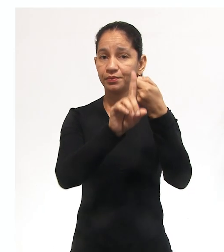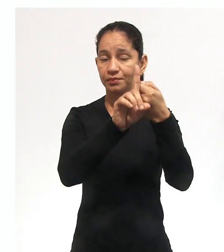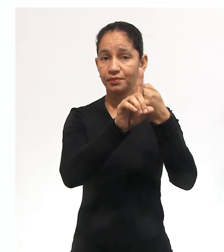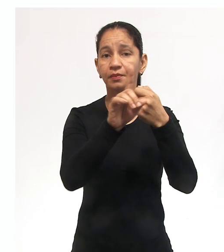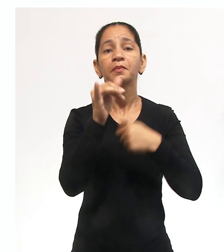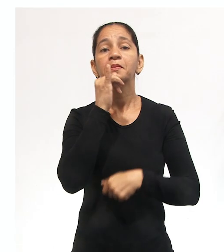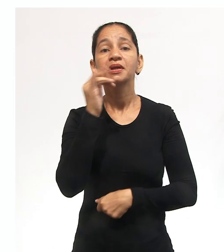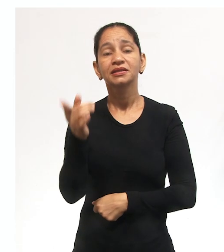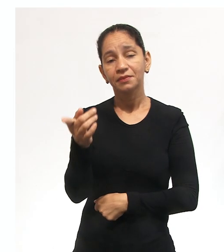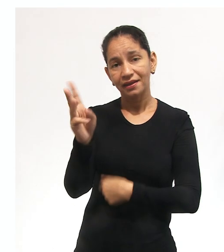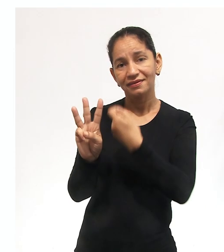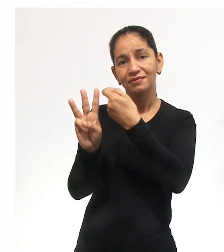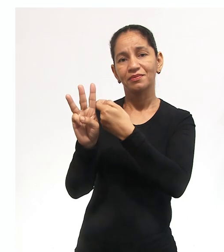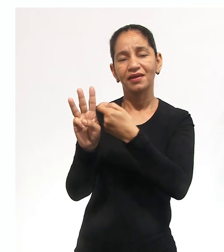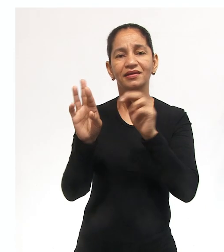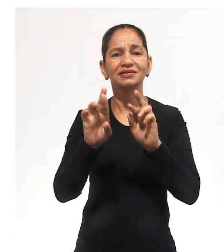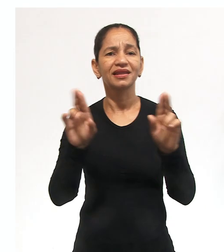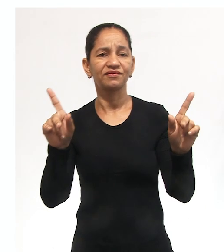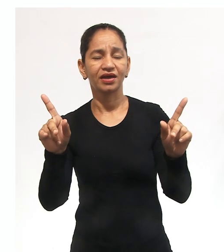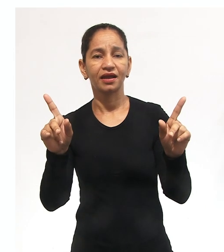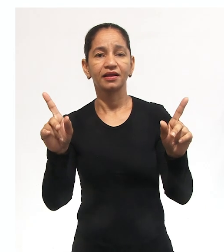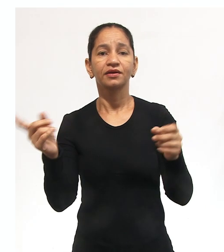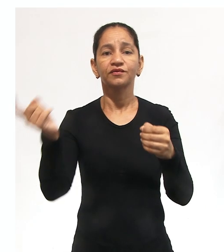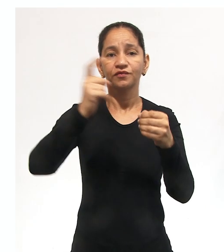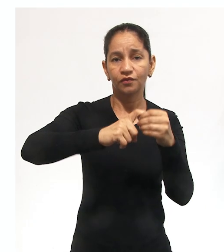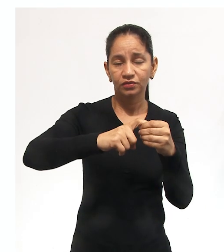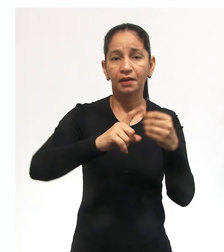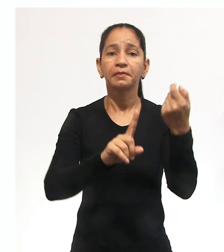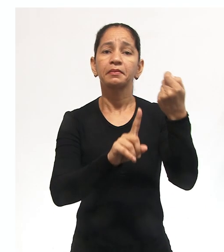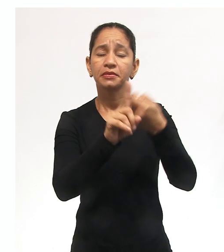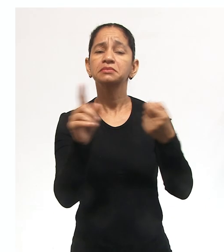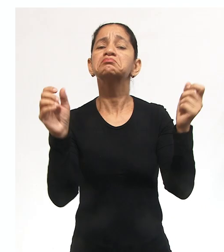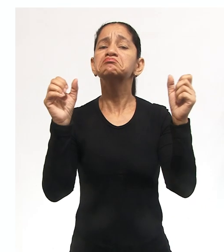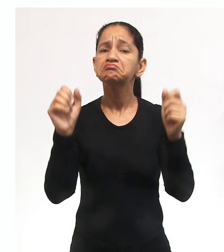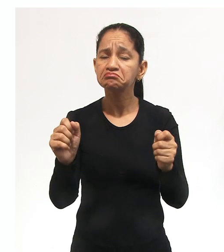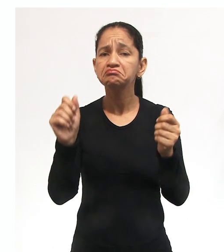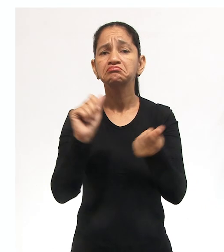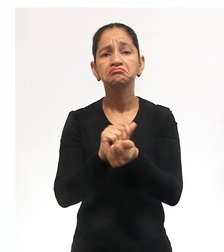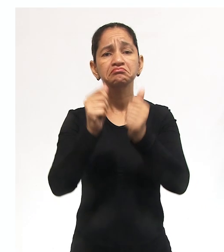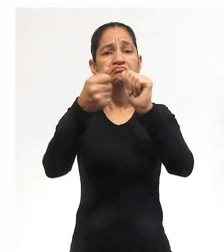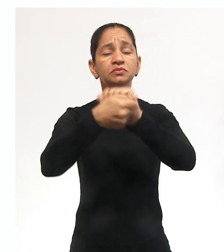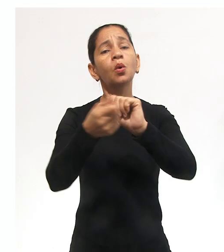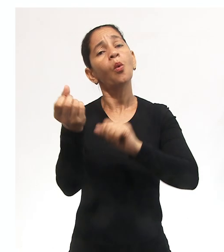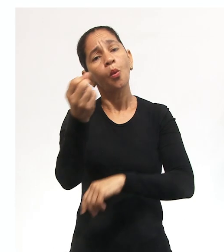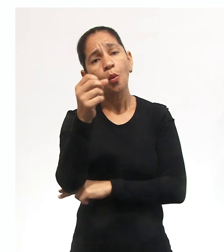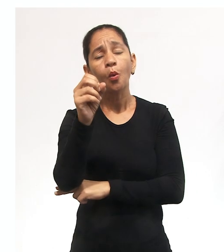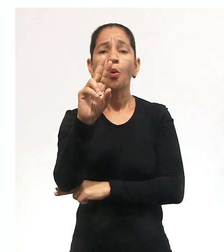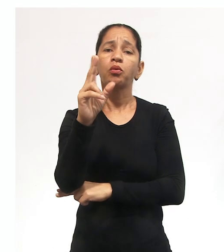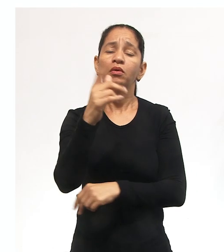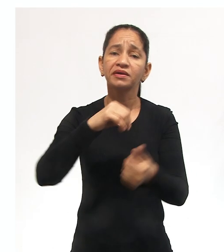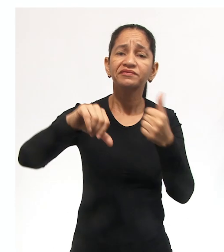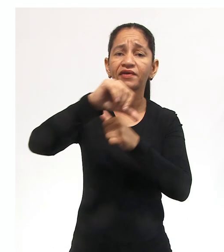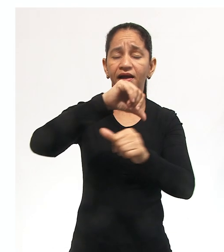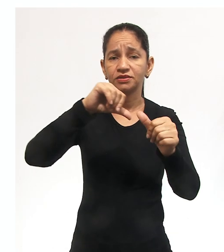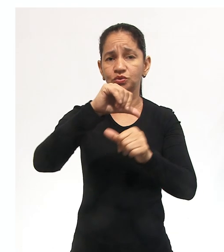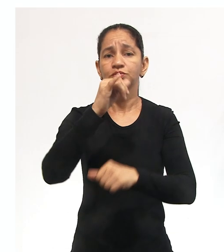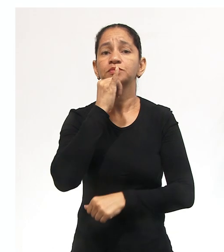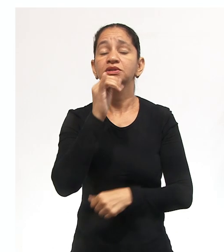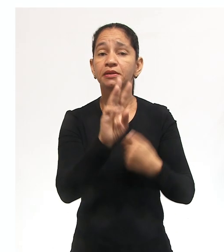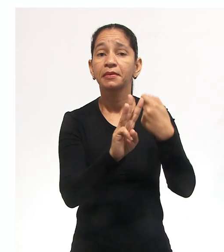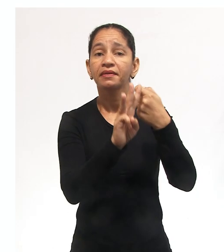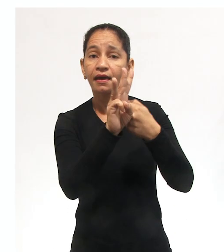taxa trimestral, se eu quisesse mudar para meses, eu poderia fazer essa mudança. Ou ao contrário, se eu tivesse um prazo